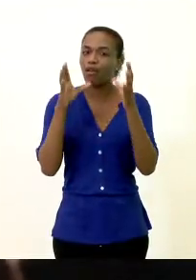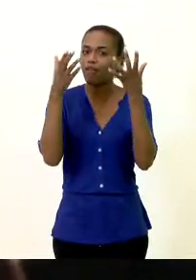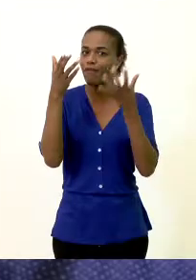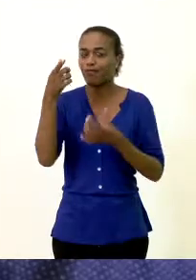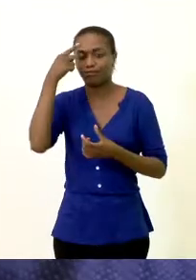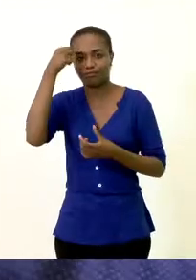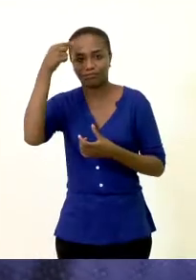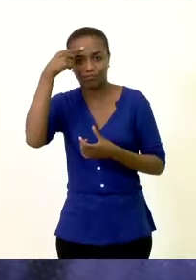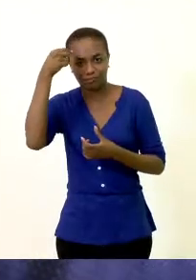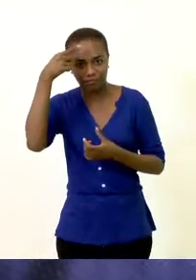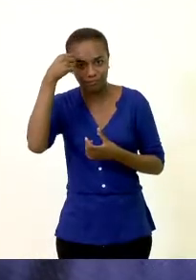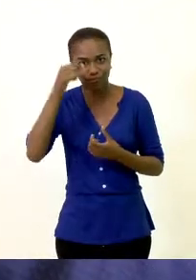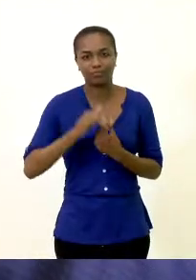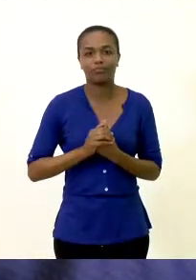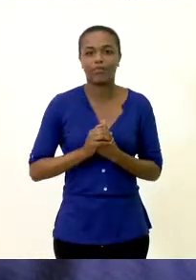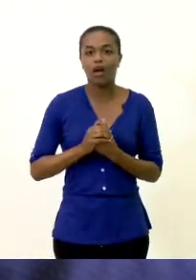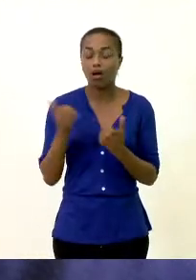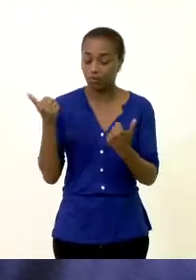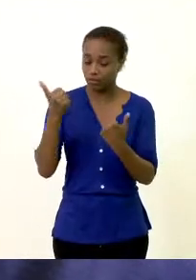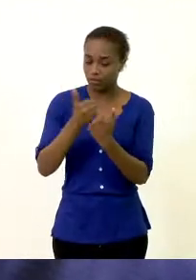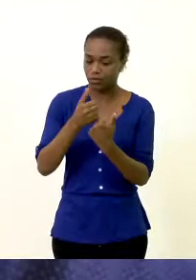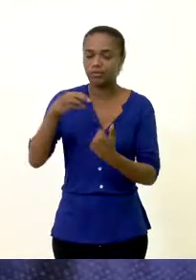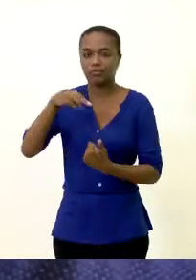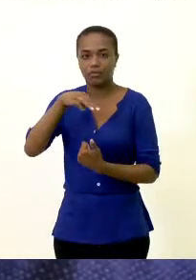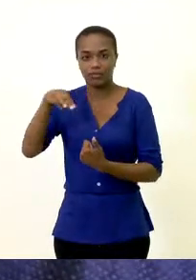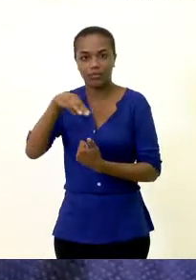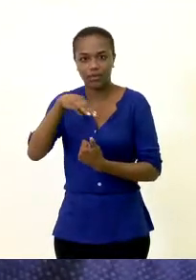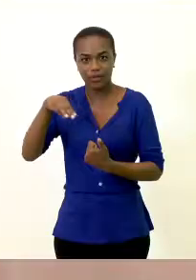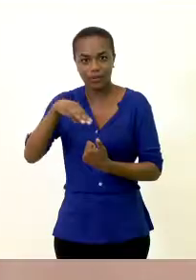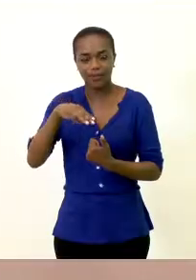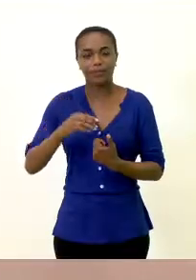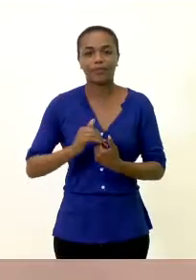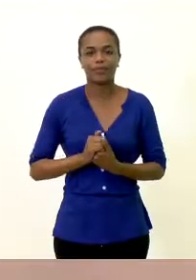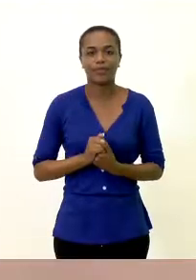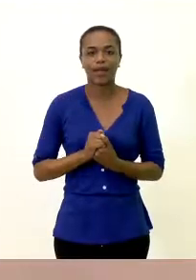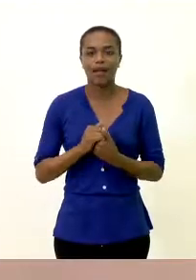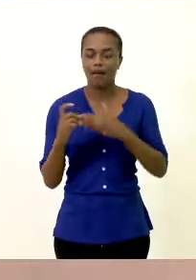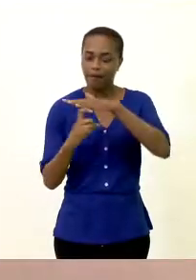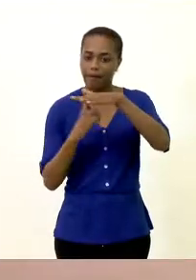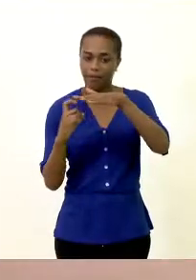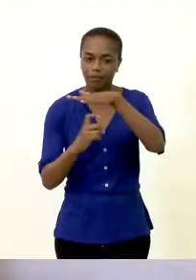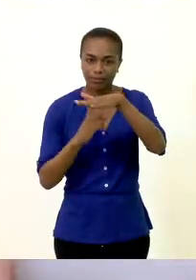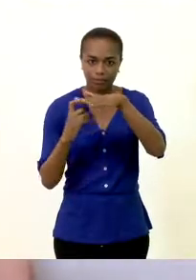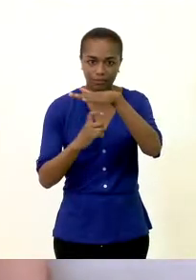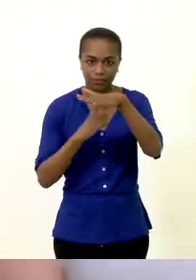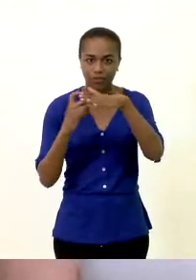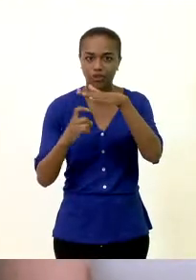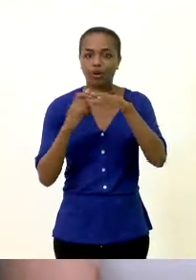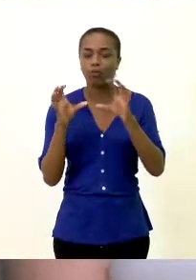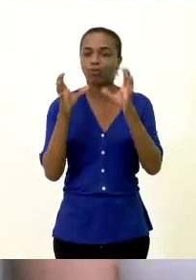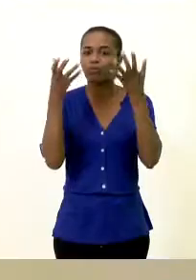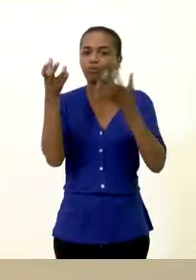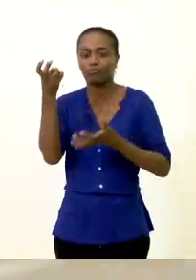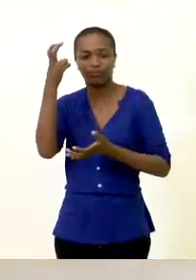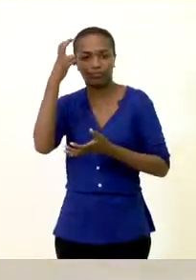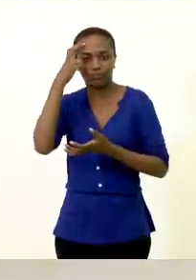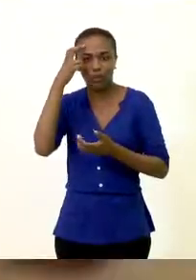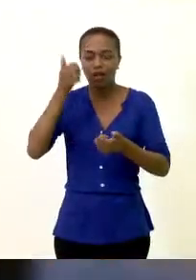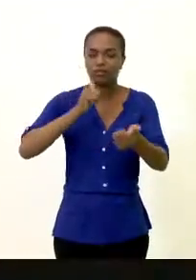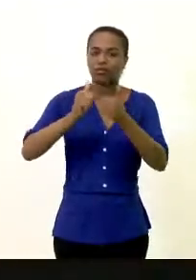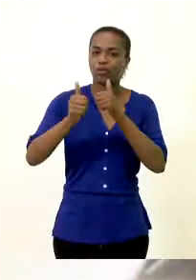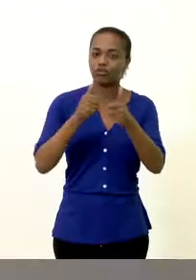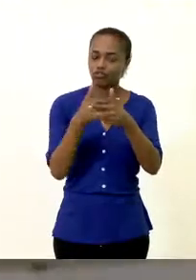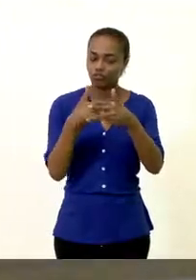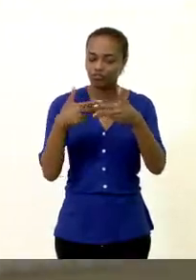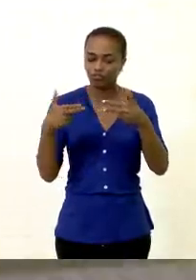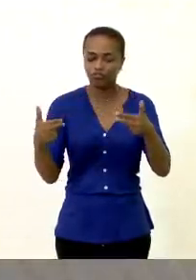eventos acadêmicos, programas de tutoria e monitoria, empresas juniores e ações culturais, esportivas e